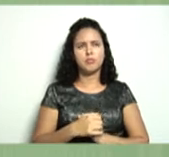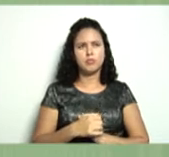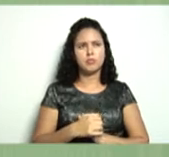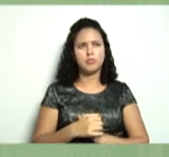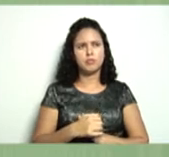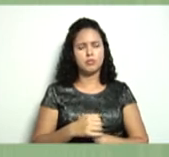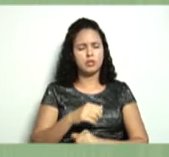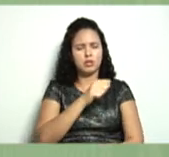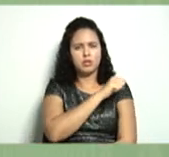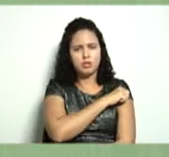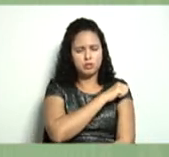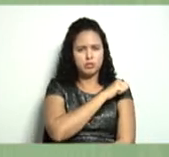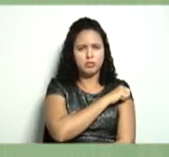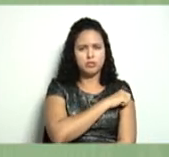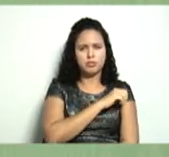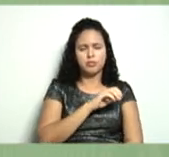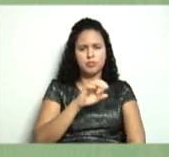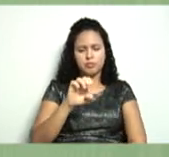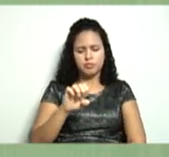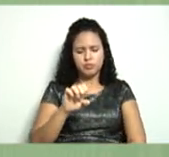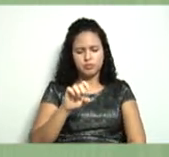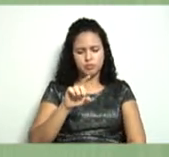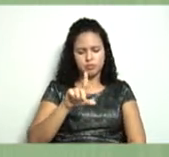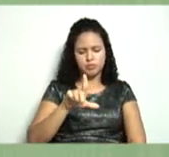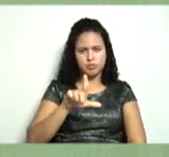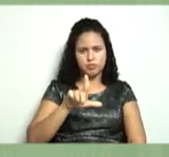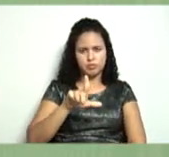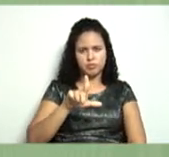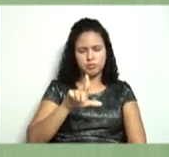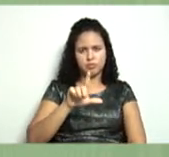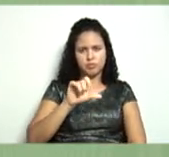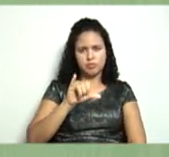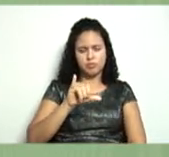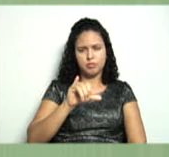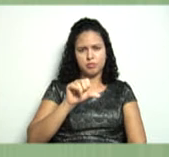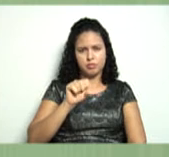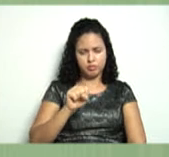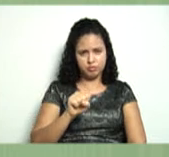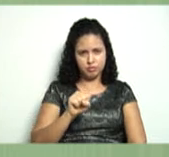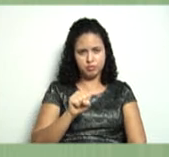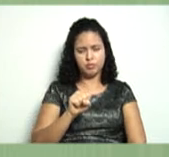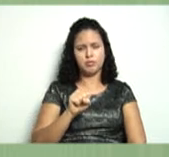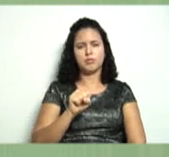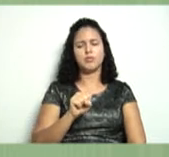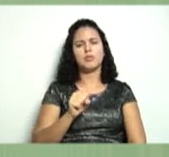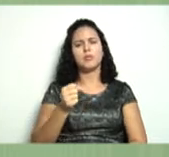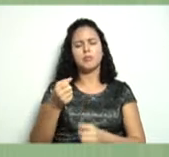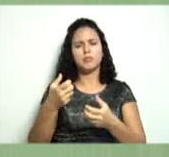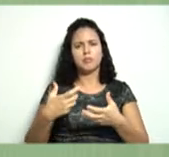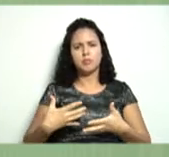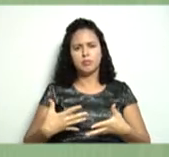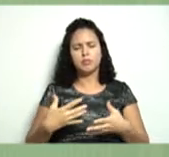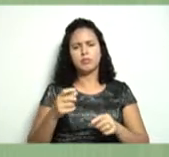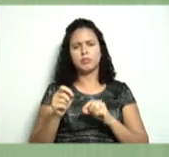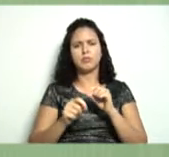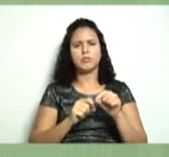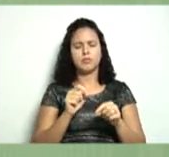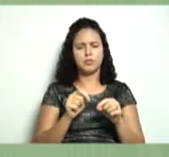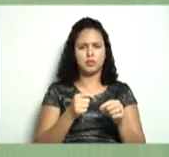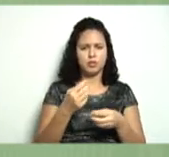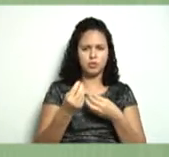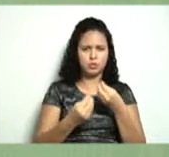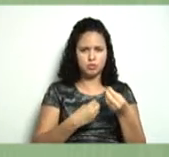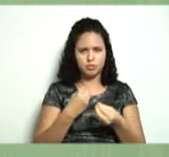aluno Wesley, da Escola Tupã, o professor Ataíde Zanini aí trouxe a dúvida dele. O aluno Wesley gostaria de saber